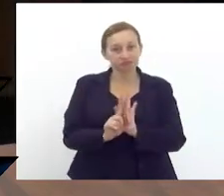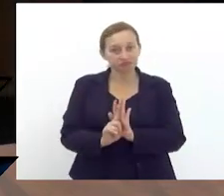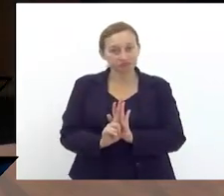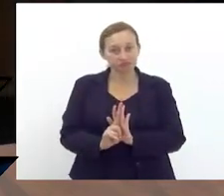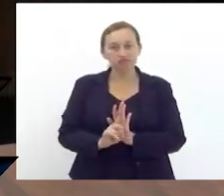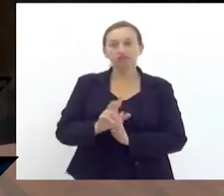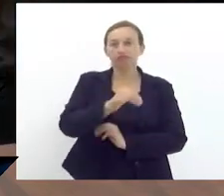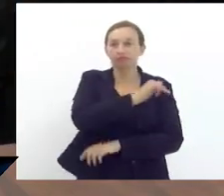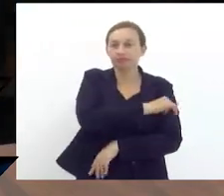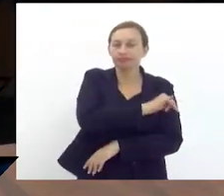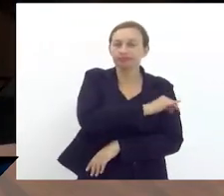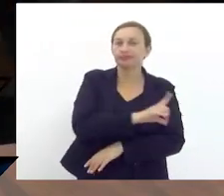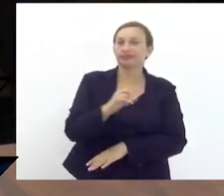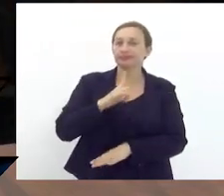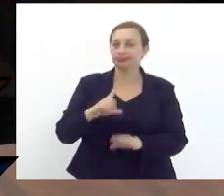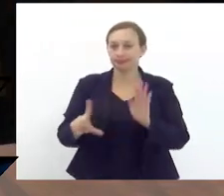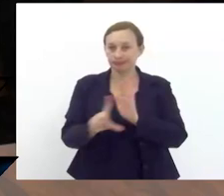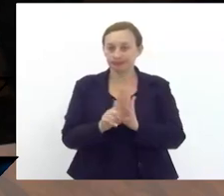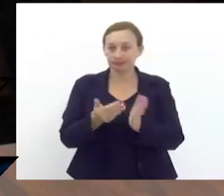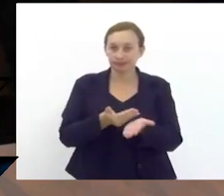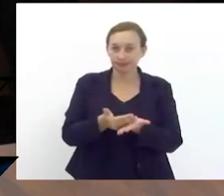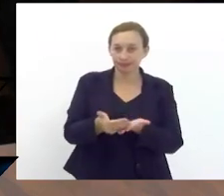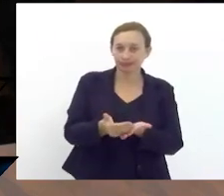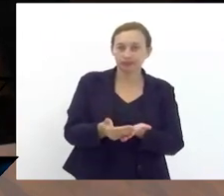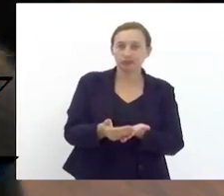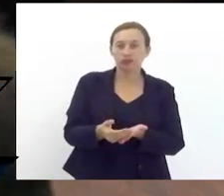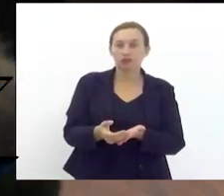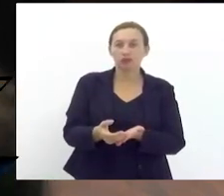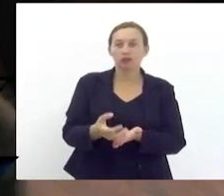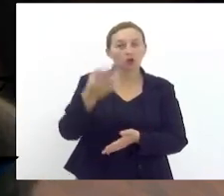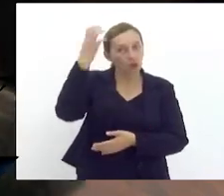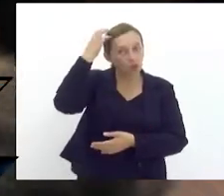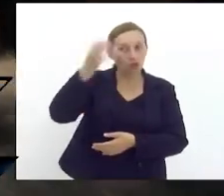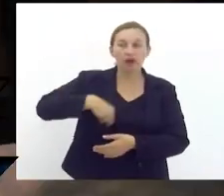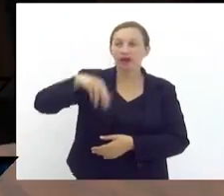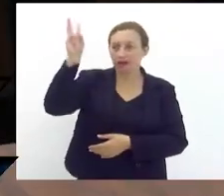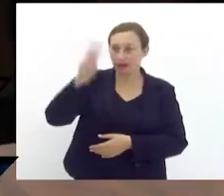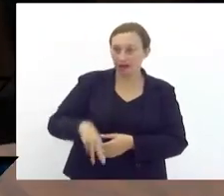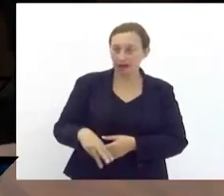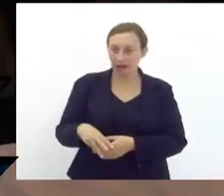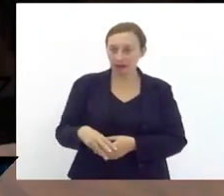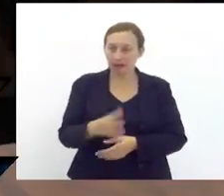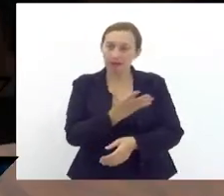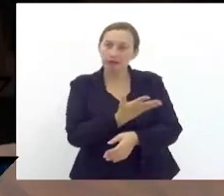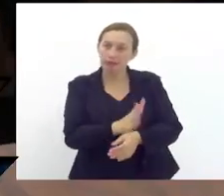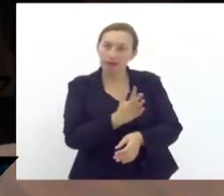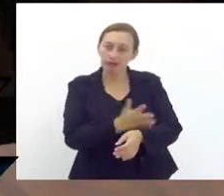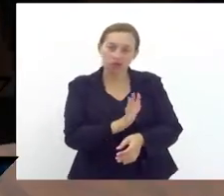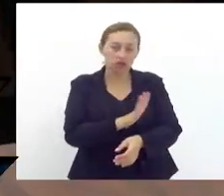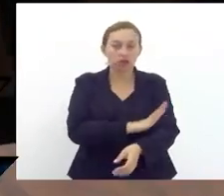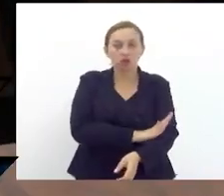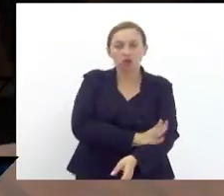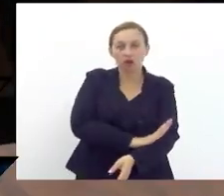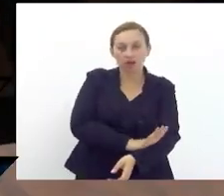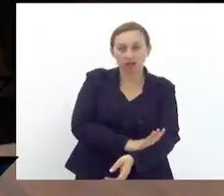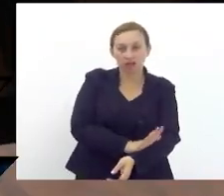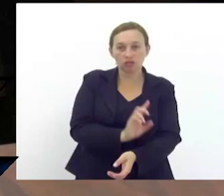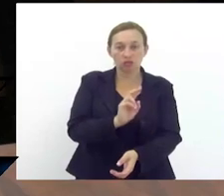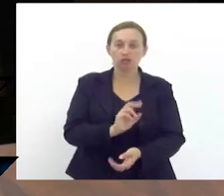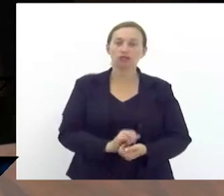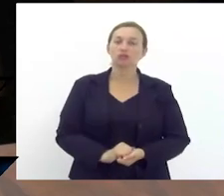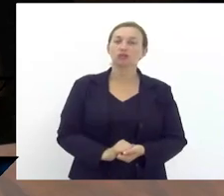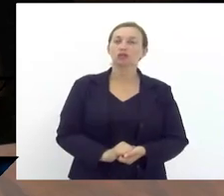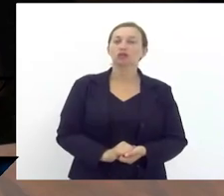o Rio de Janeiro tem essa lei Pioneira pune quem pratica ou coberta o racismo Além disso